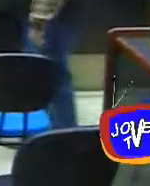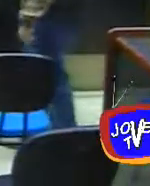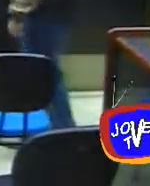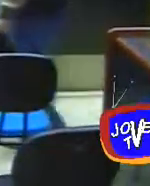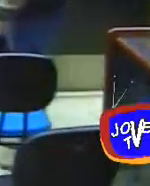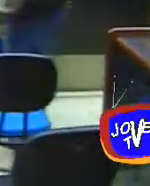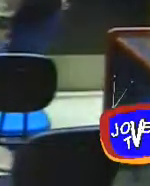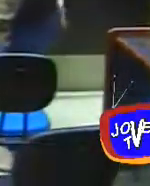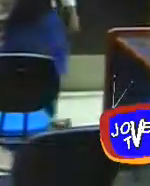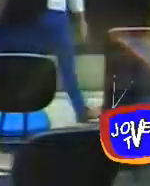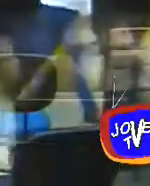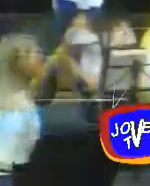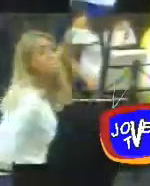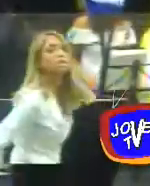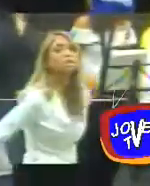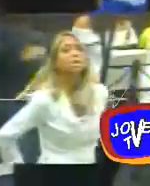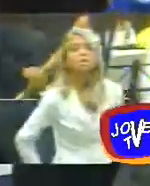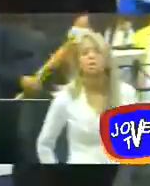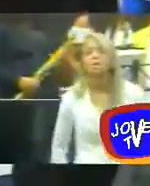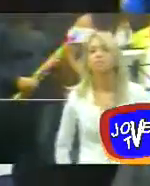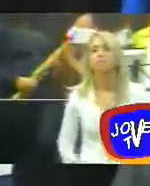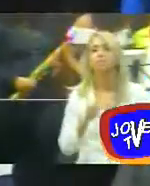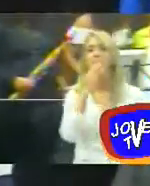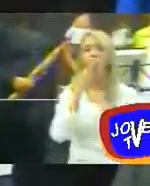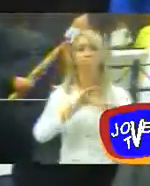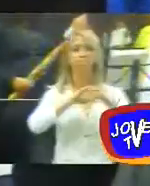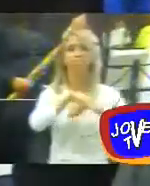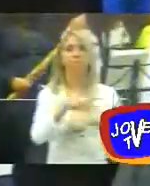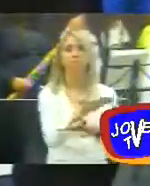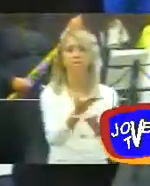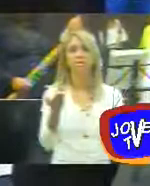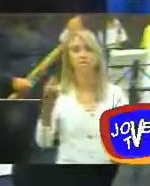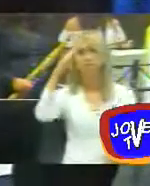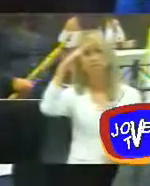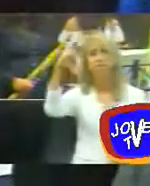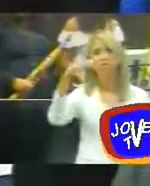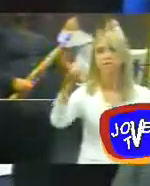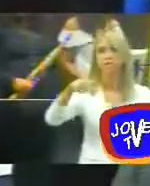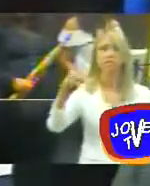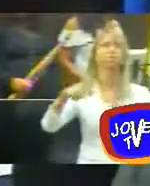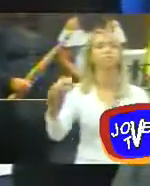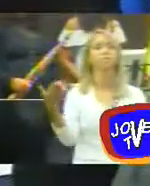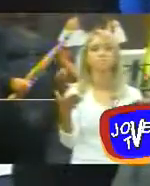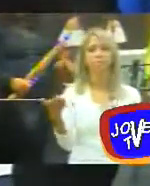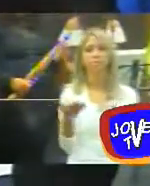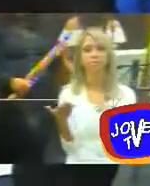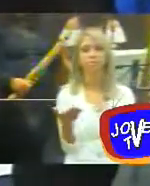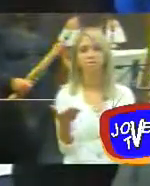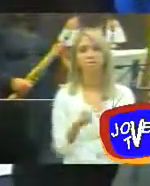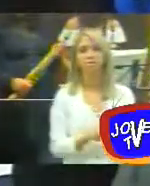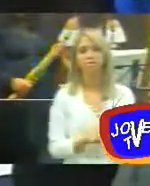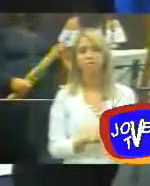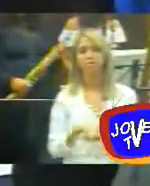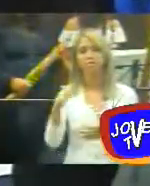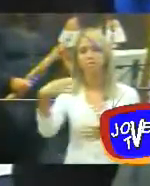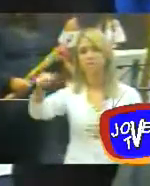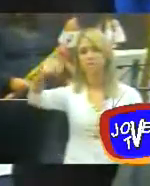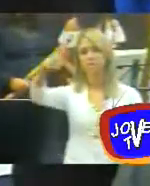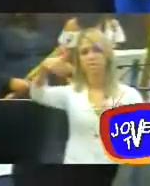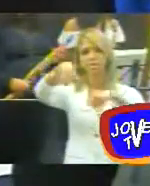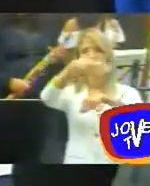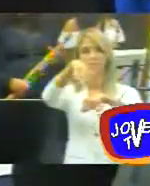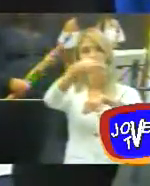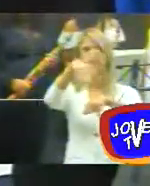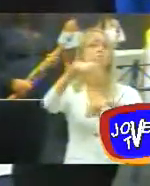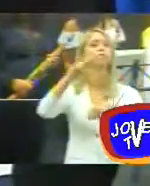Mendes, dou boa noite a todos os outros autoridades aqui que estão aqui presentes. Vou pedir ao primeiro secretário,